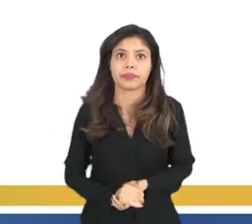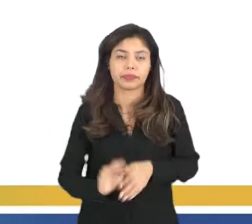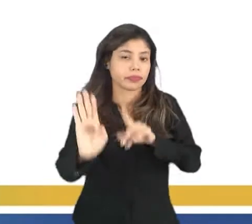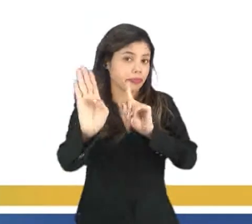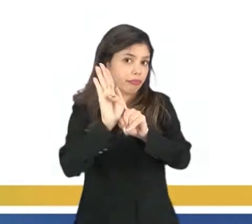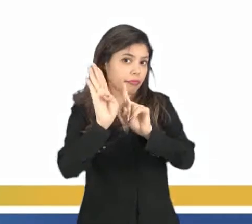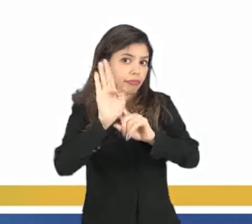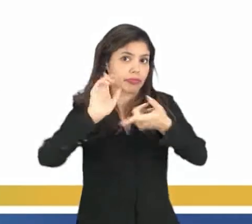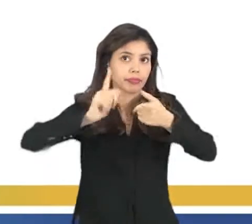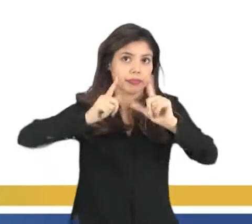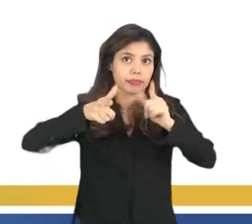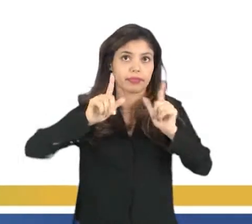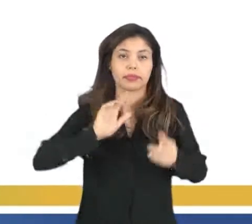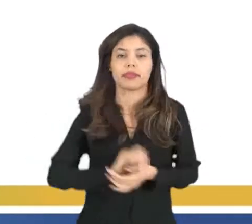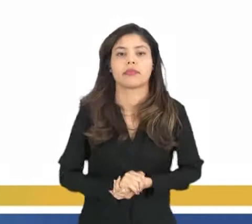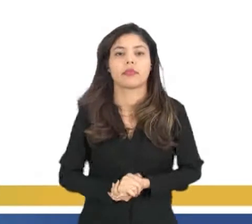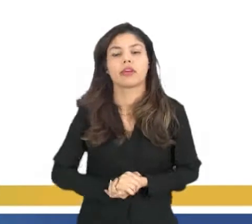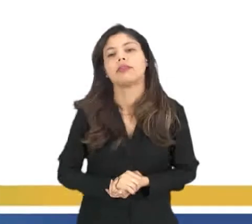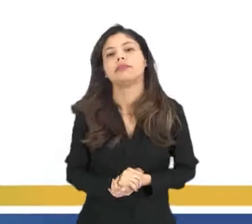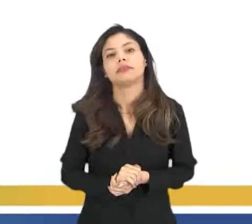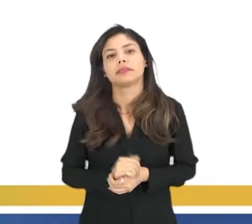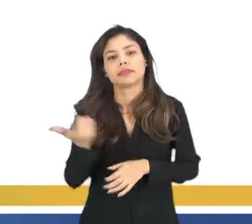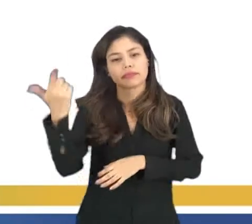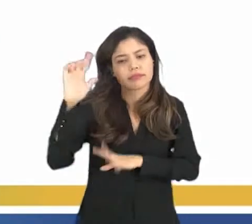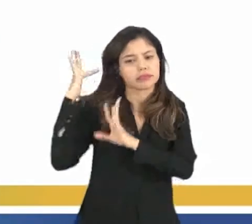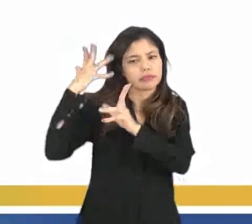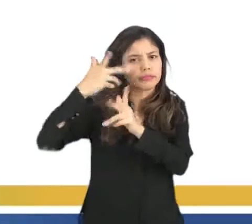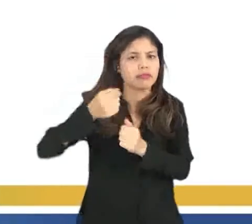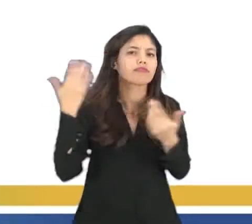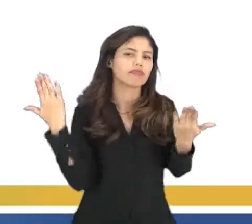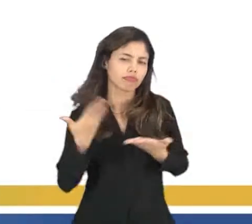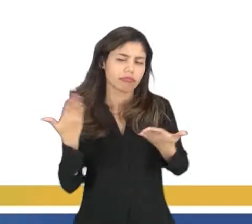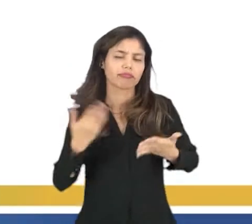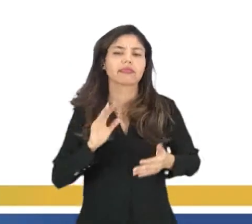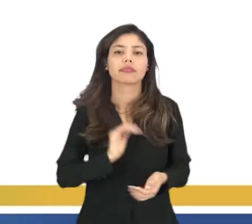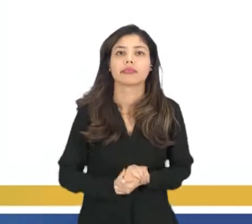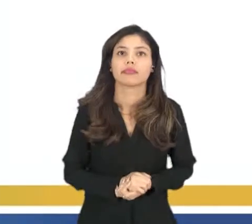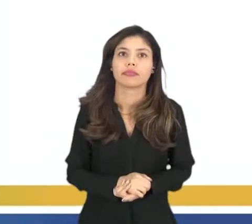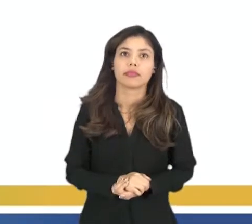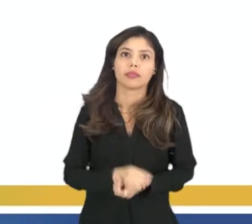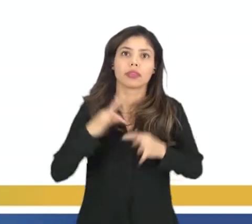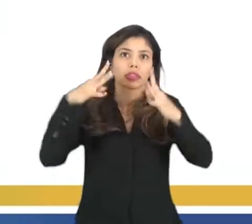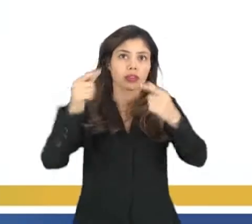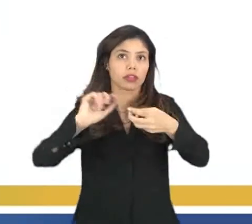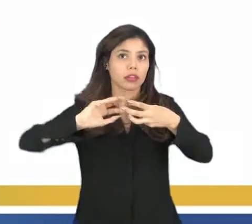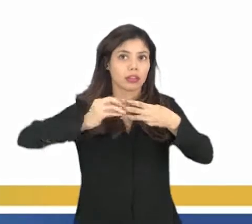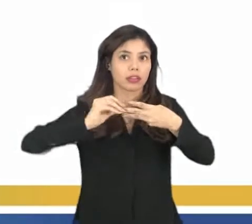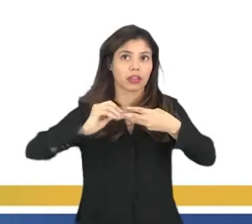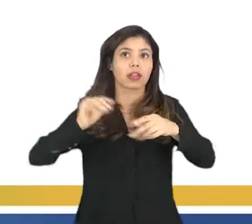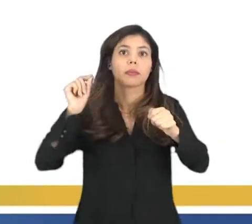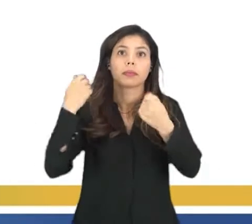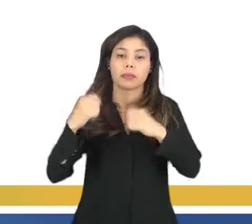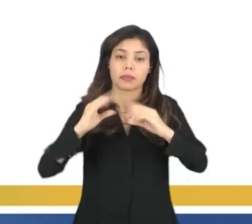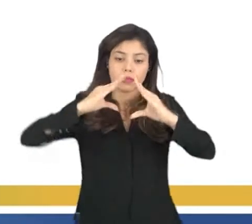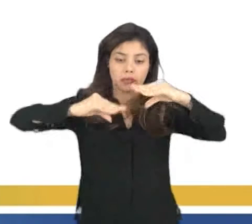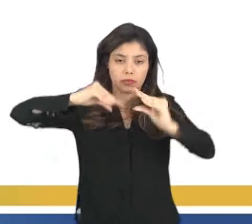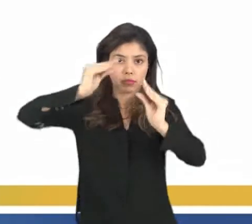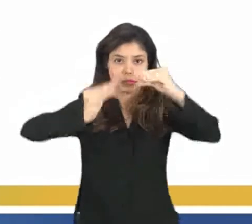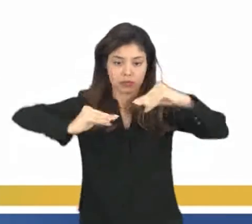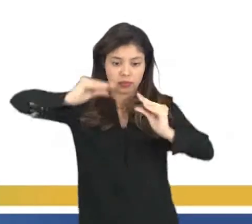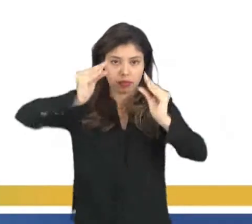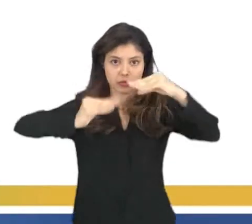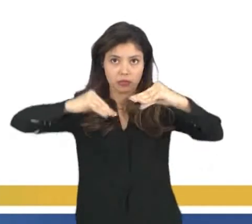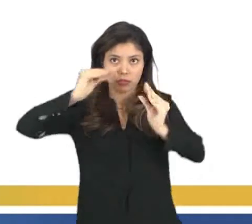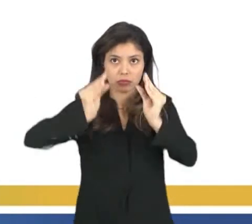Nesse caso aí, ó, era o que eu acabei de recapitular com vocês, que todas as células elas precisam ser formadas por membrana plasmática para